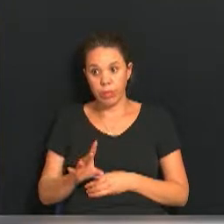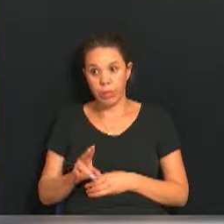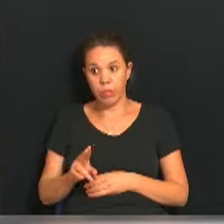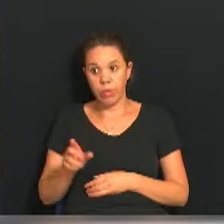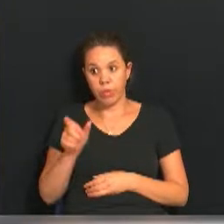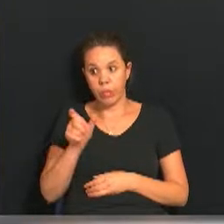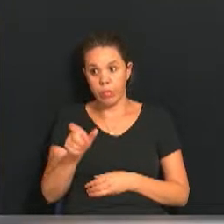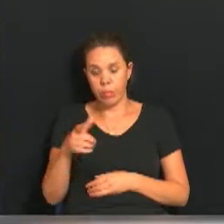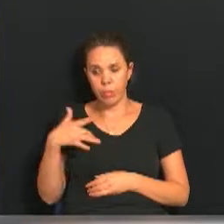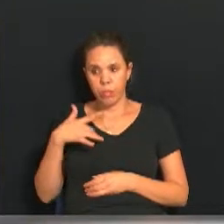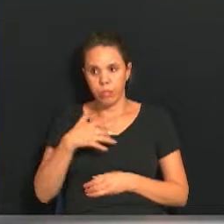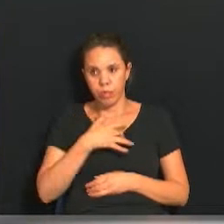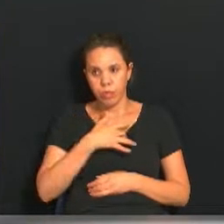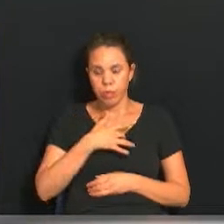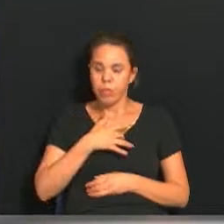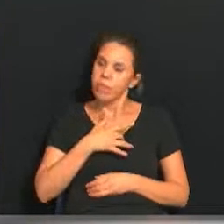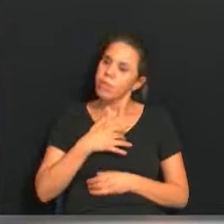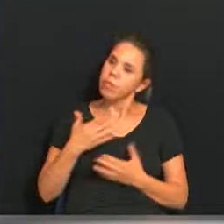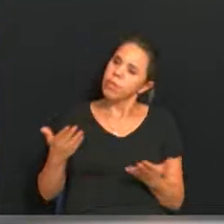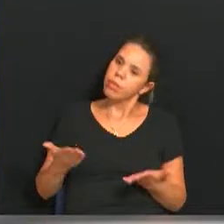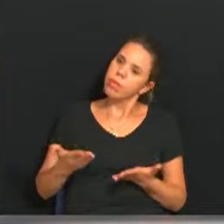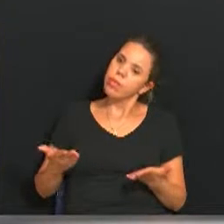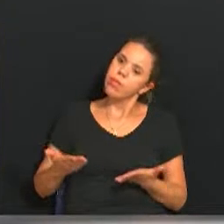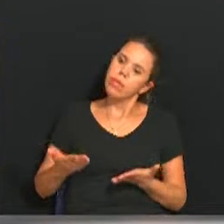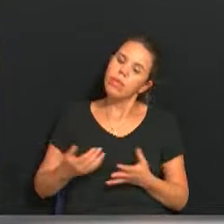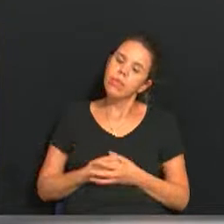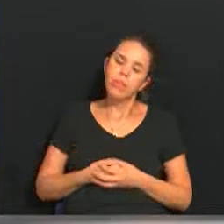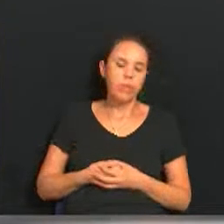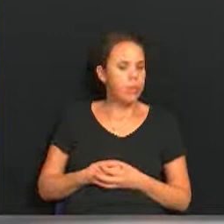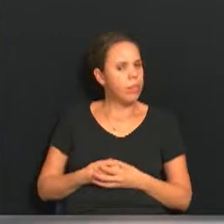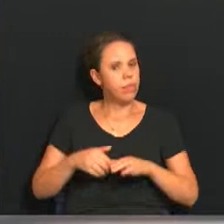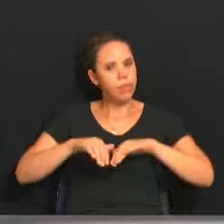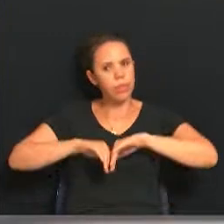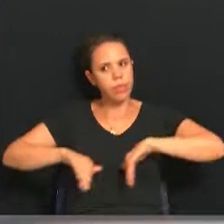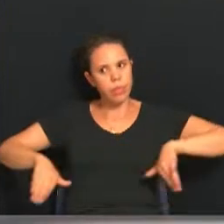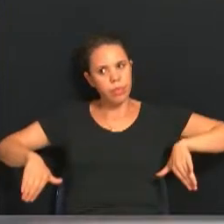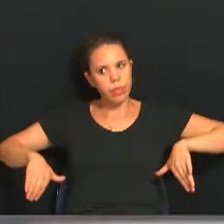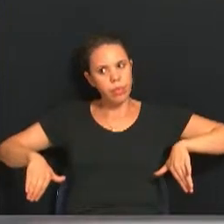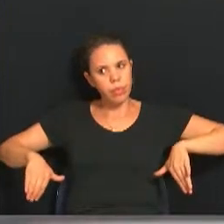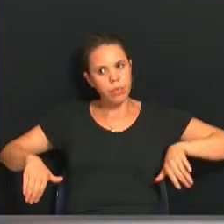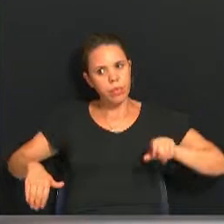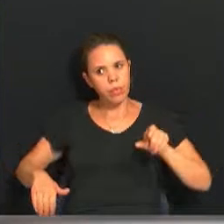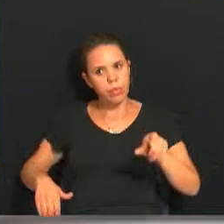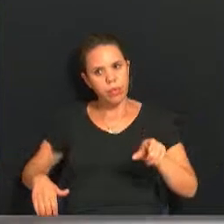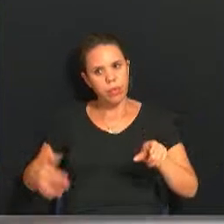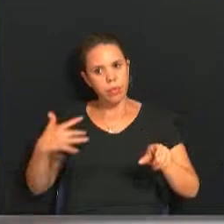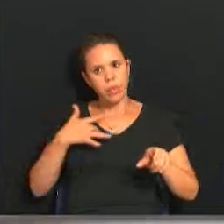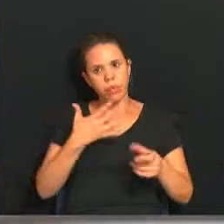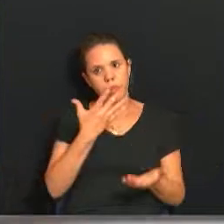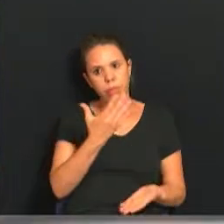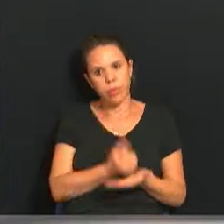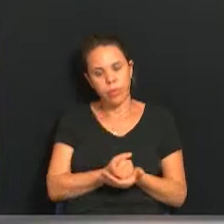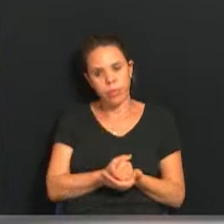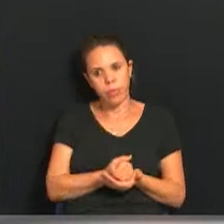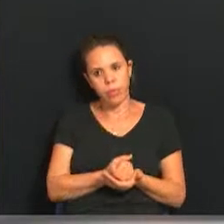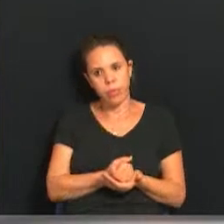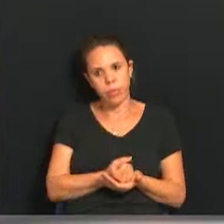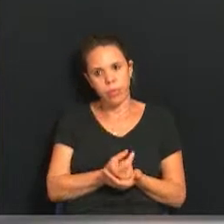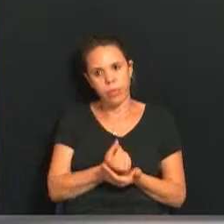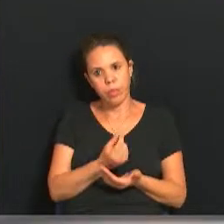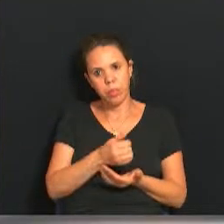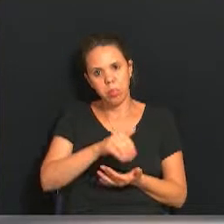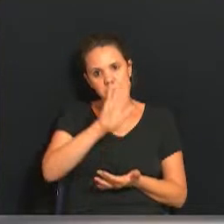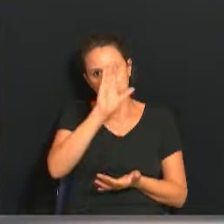saúde, né? Porque, na verdade, hoje a gente tem uma divisão em que o plano de saúde recebe um valor